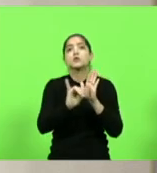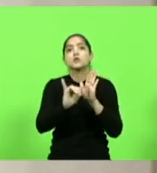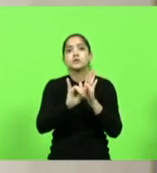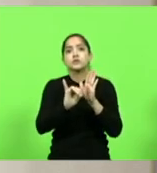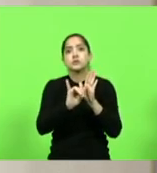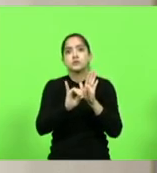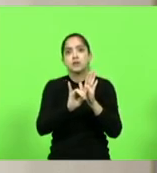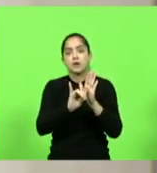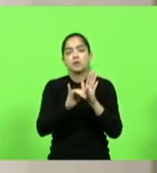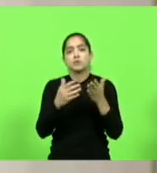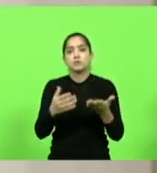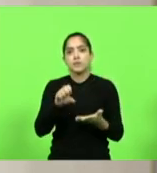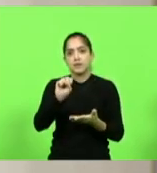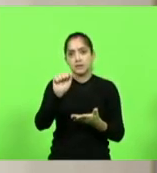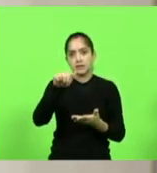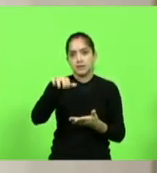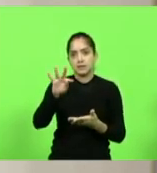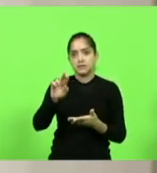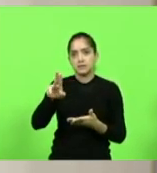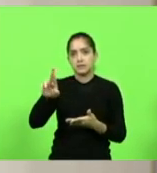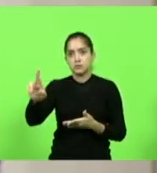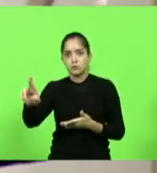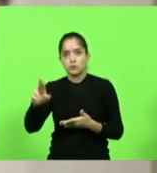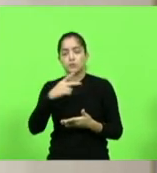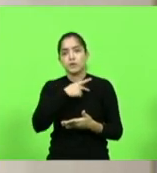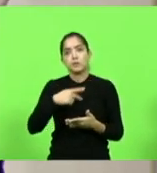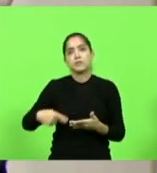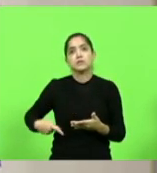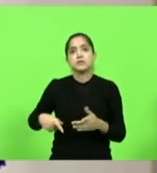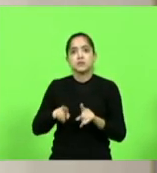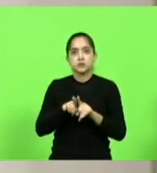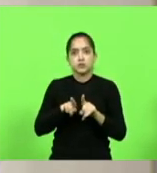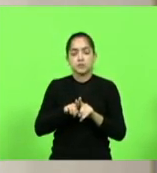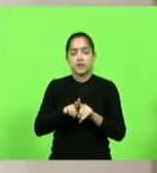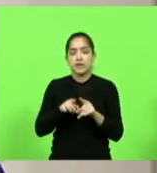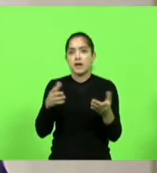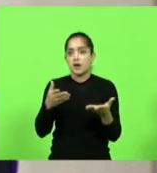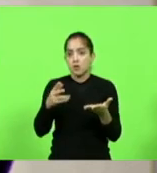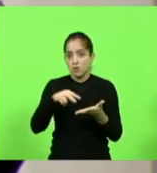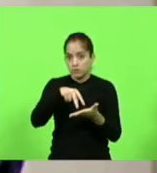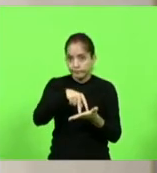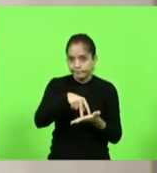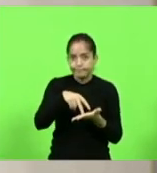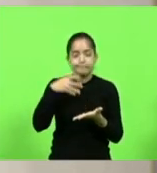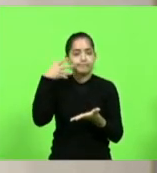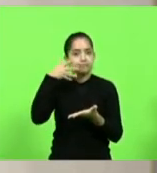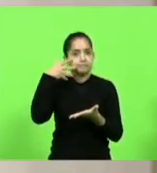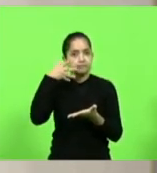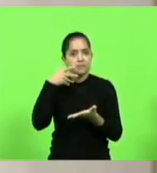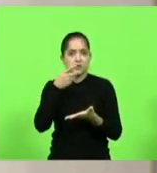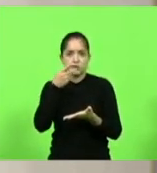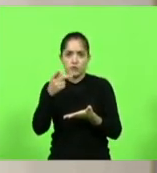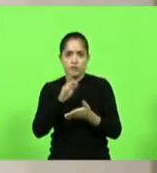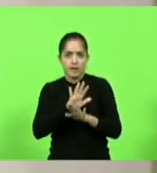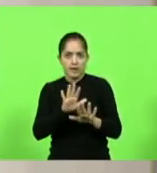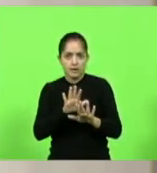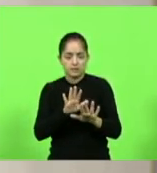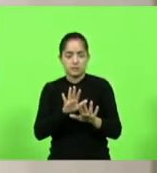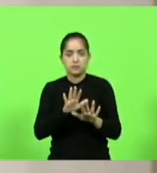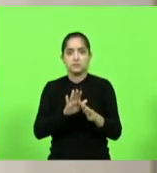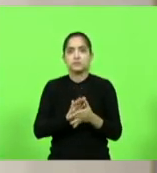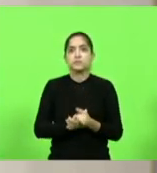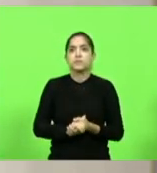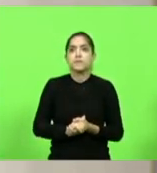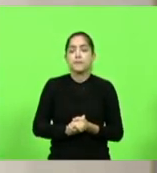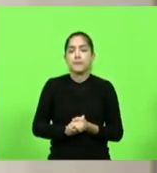publicado pela Santur. Parabéns ao presidente Mané Ferrari. Mas eu não vim para a tribuna para só falar desse gancho